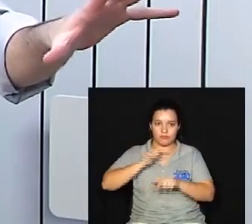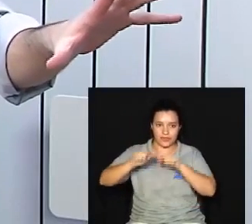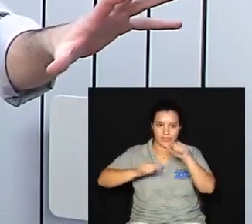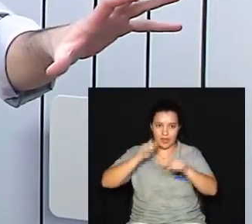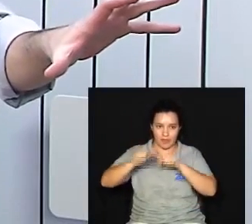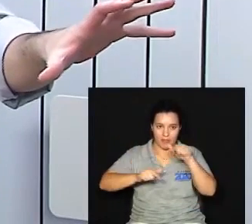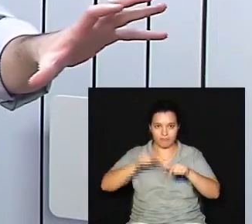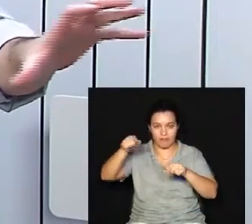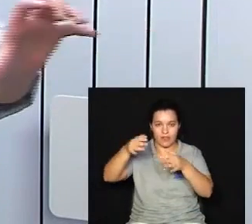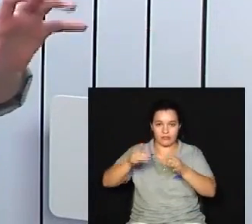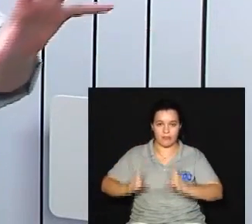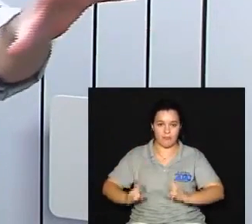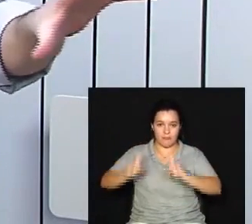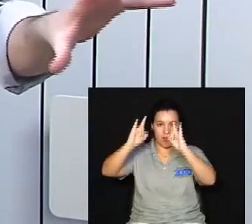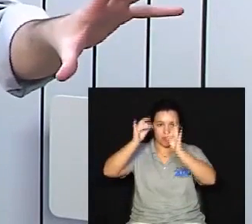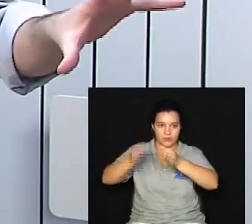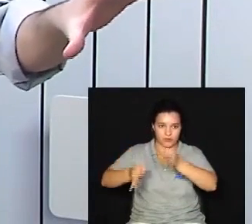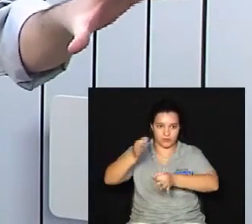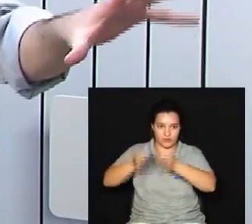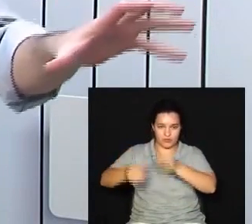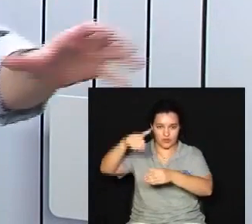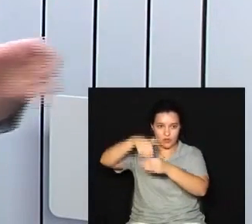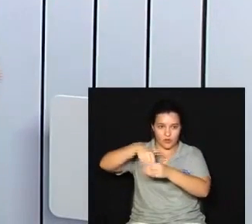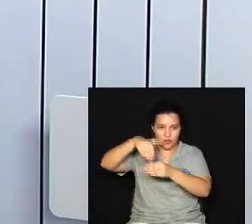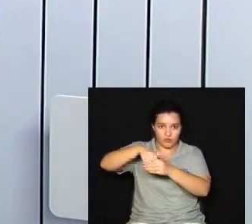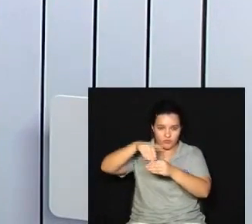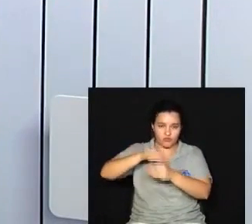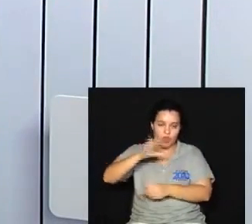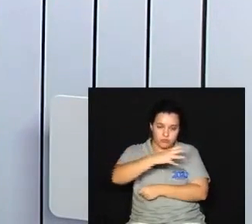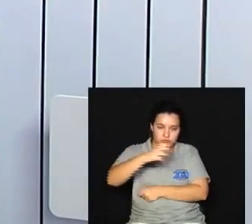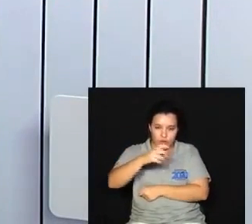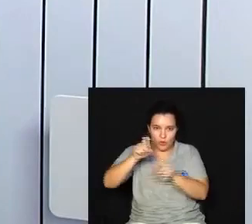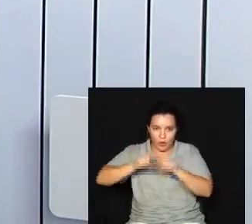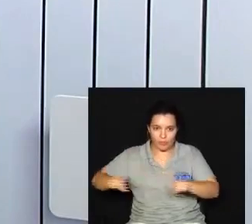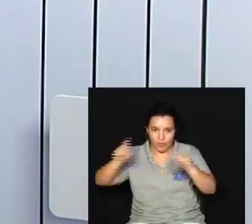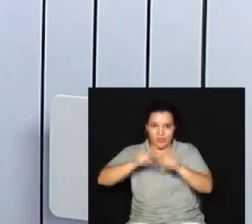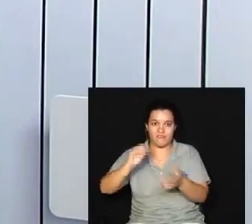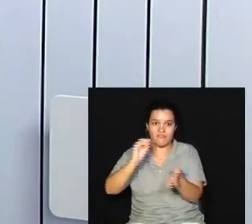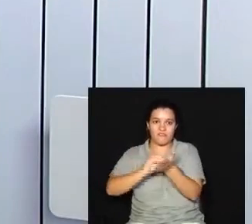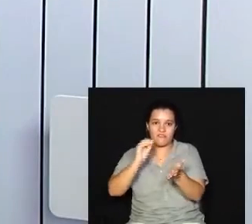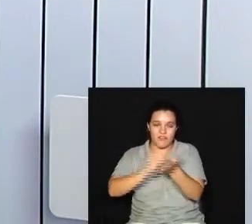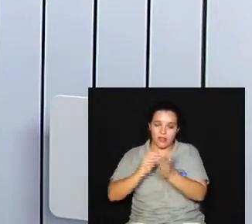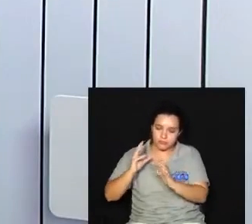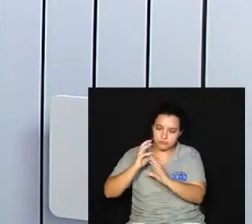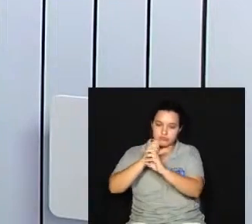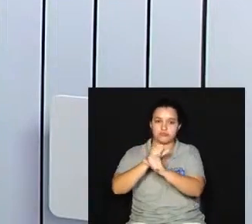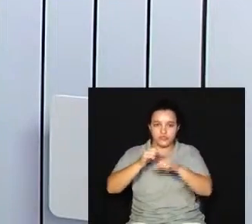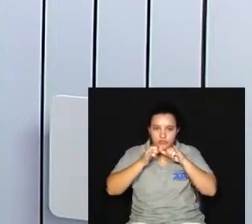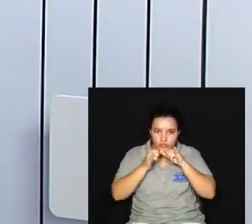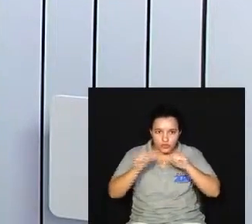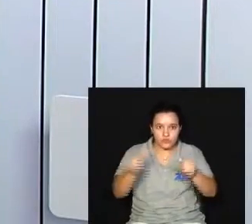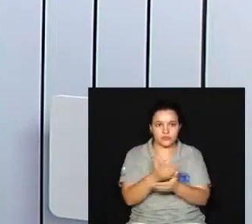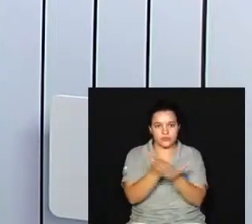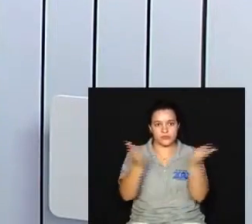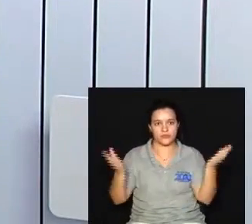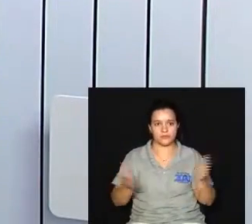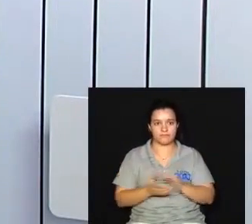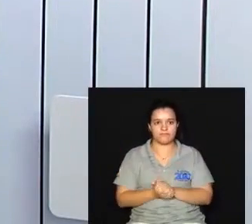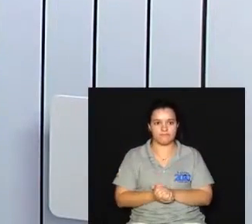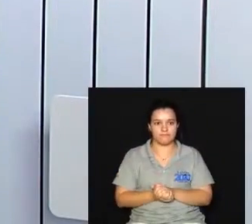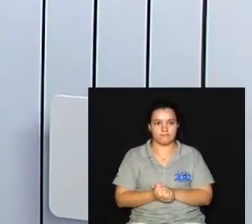trabalho no Palácio da Justiça, todos os votos já estão lá, falta eles serem divulgados. Então a gente vai fazer o